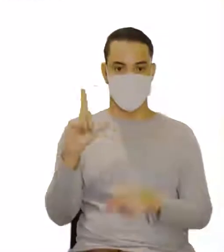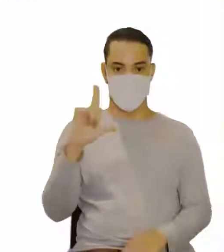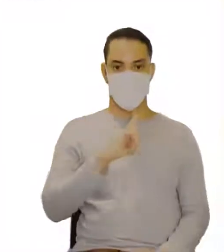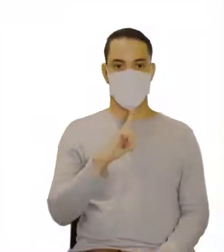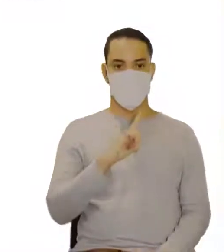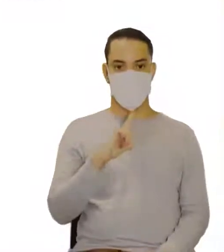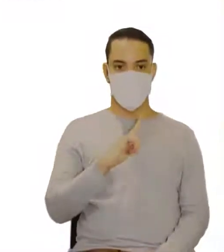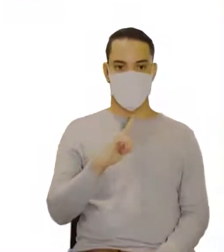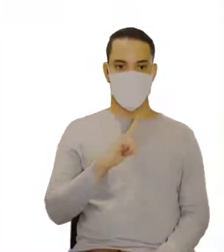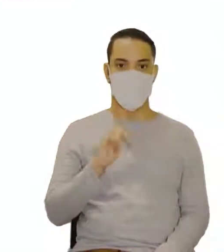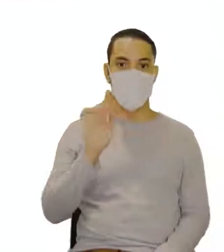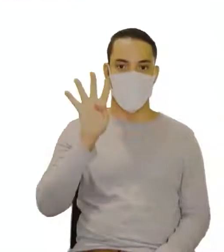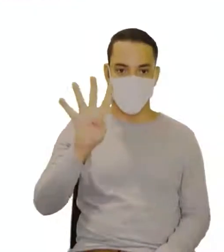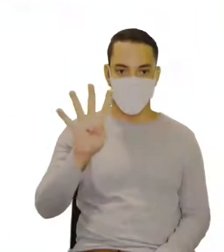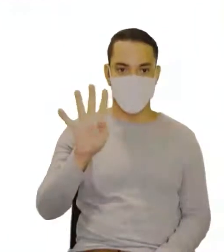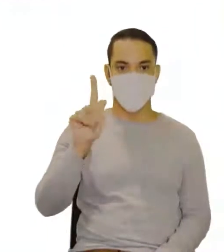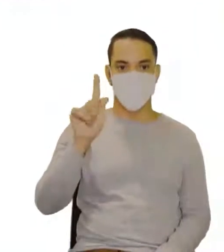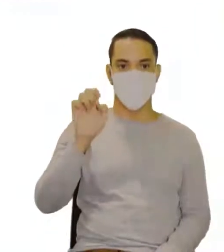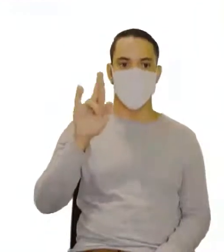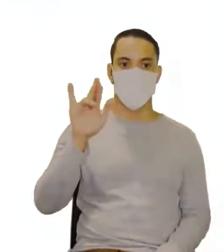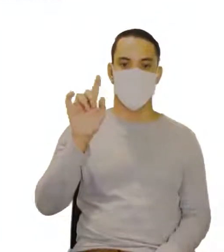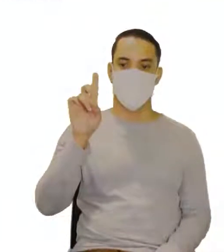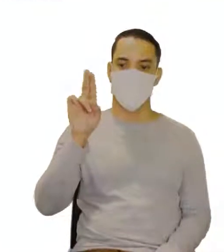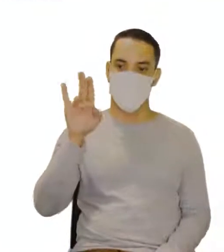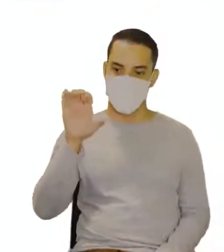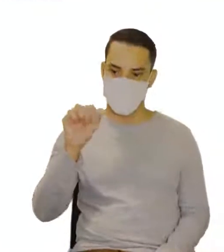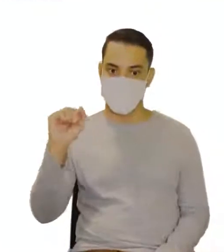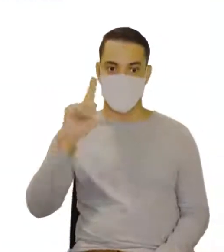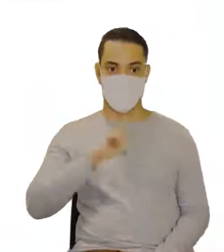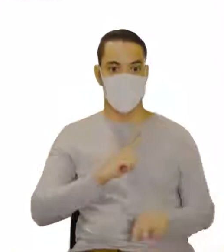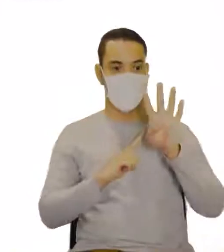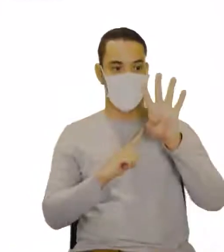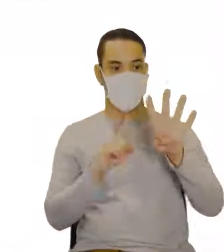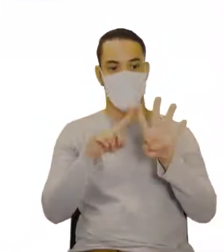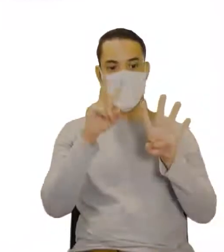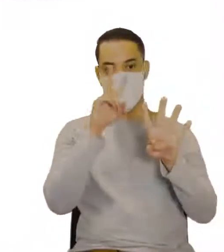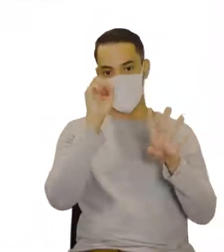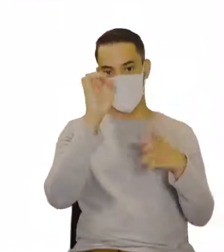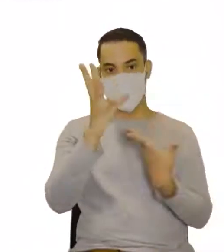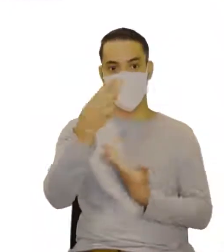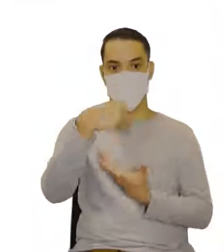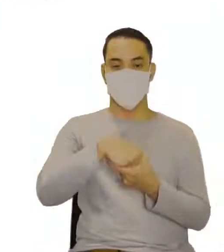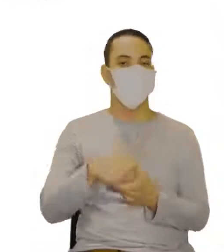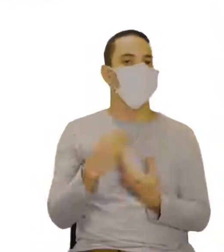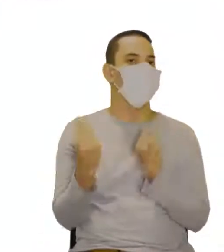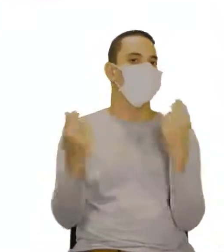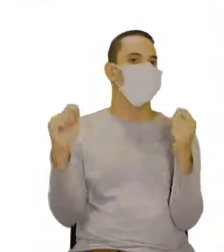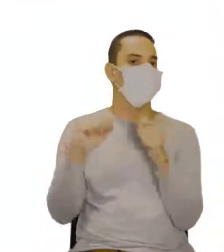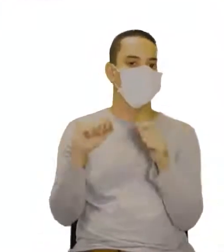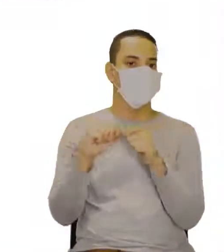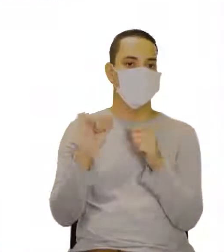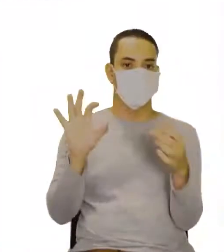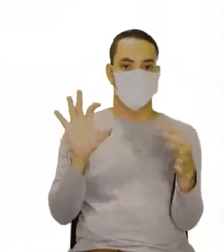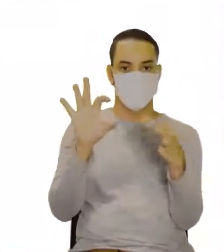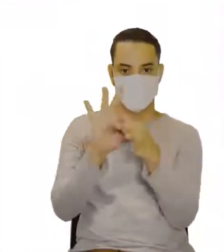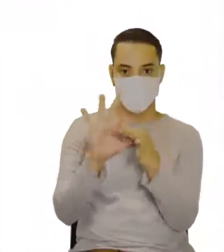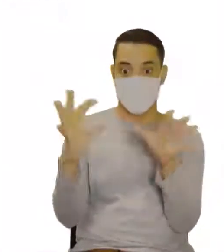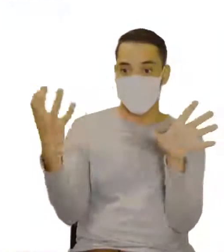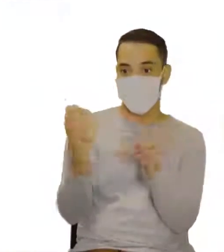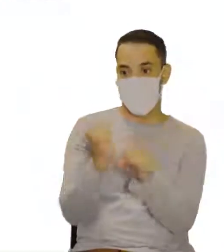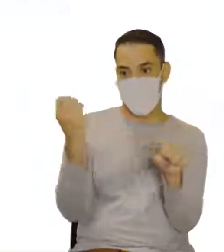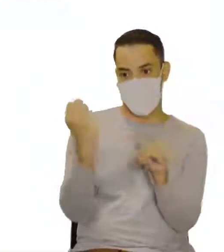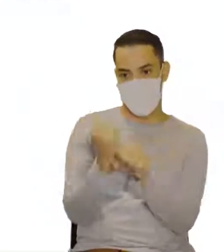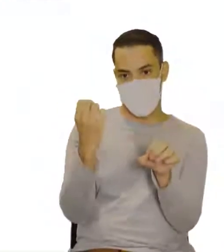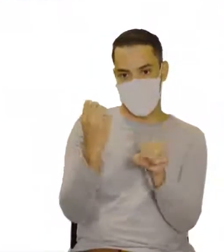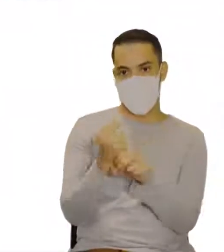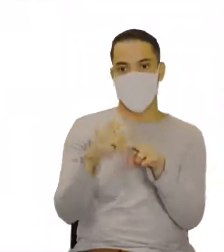ali 4 geradores, eu tenho 4 forças eletromotrizes. Como é que eu faço para achar equivalente? Soma, pessoal.